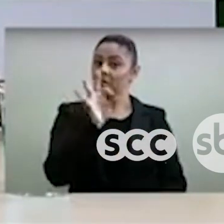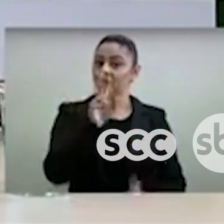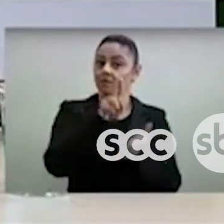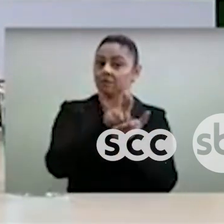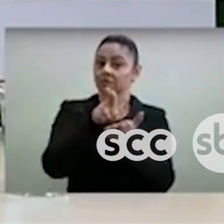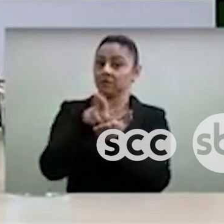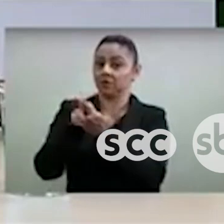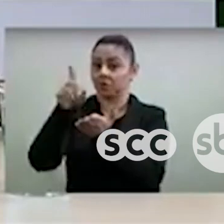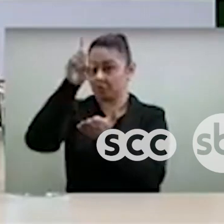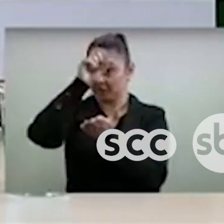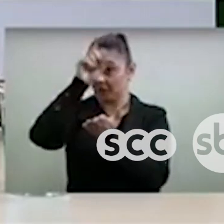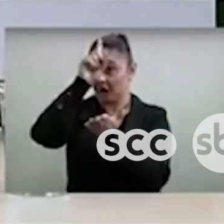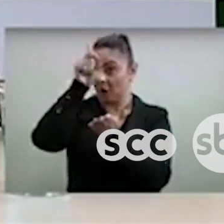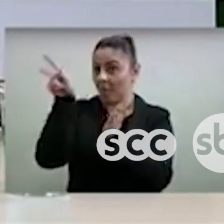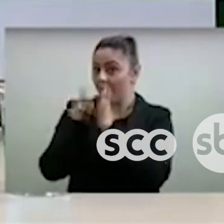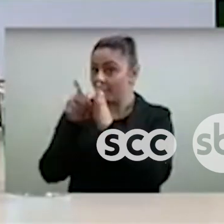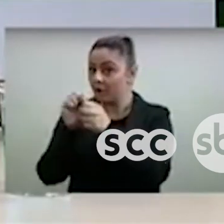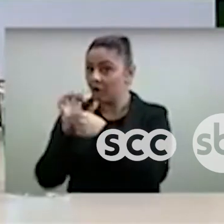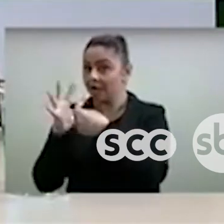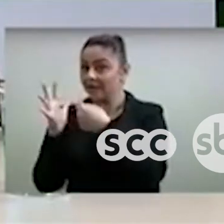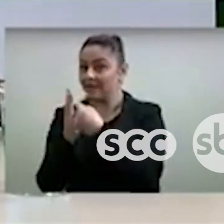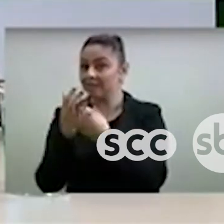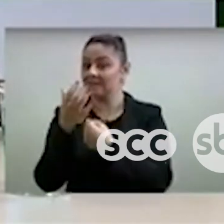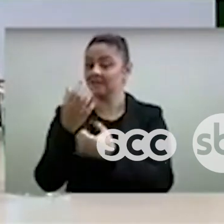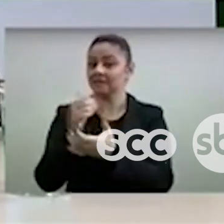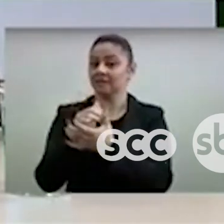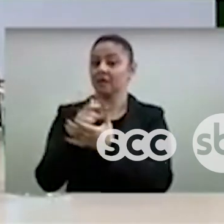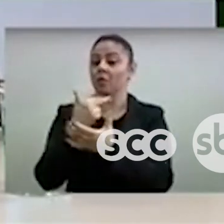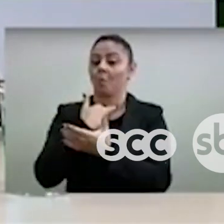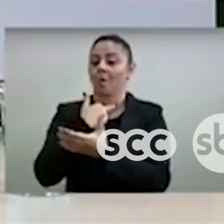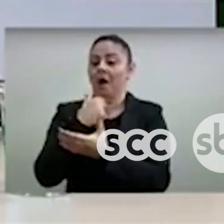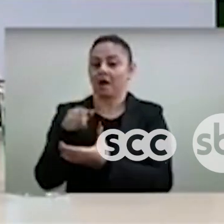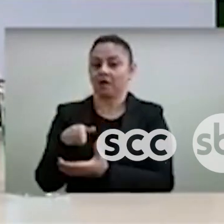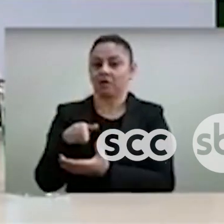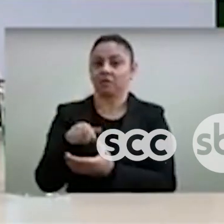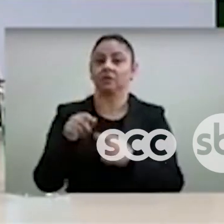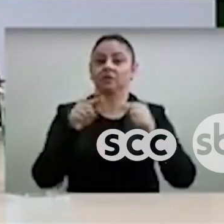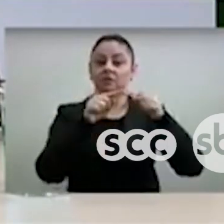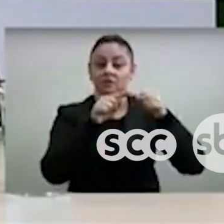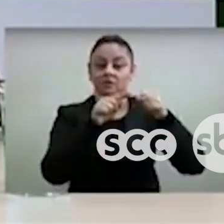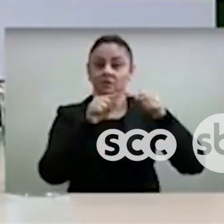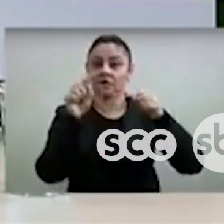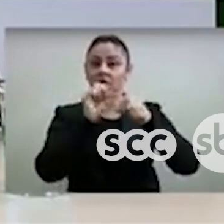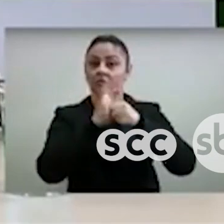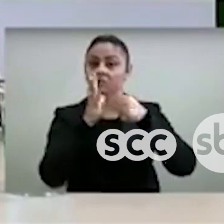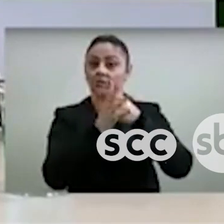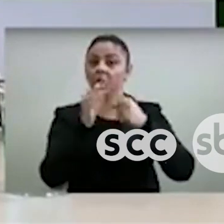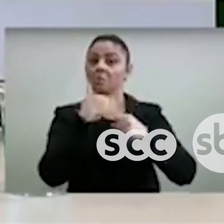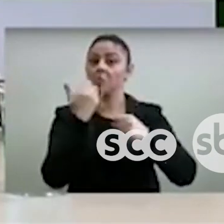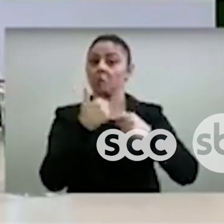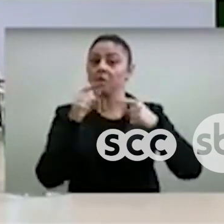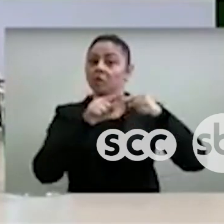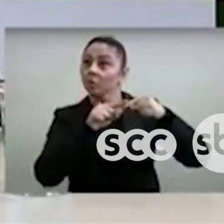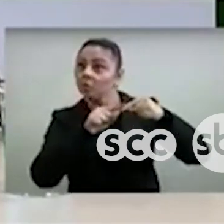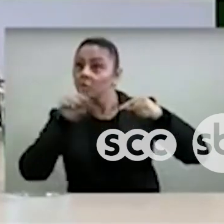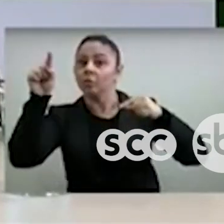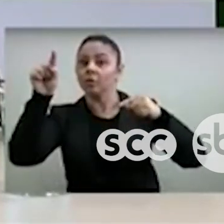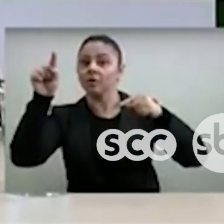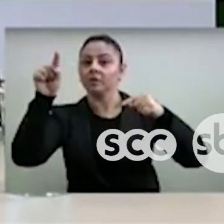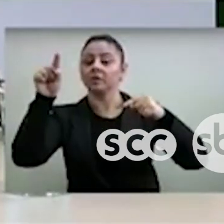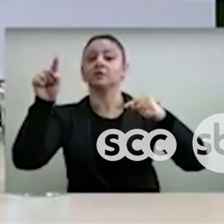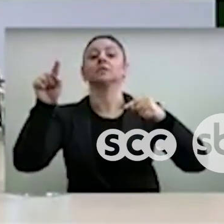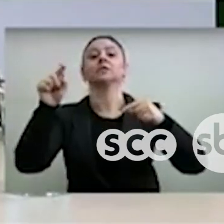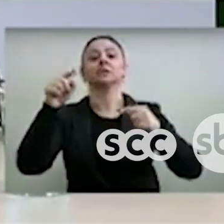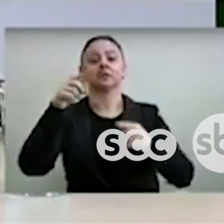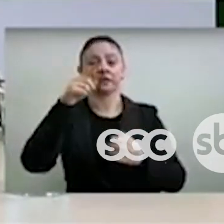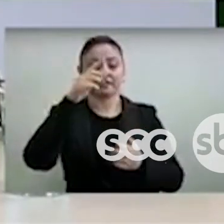leitos hospitalares destinados ao Covid-19 e, ao mesmo tempo, a curva de casos e de óbito seja ascendente, será